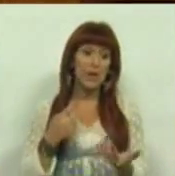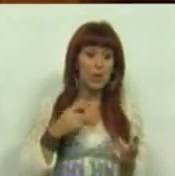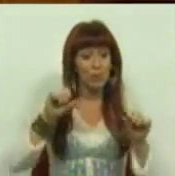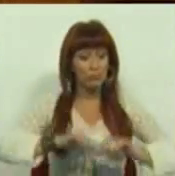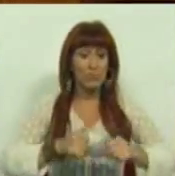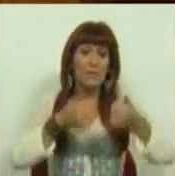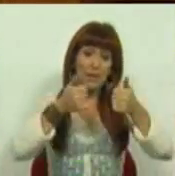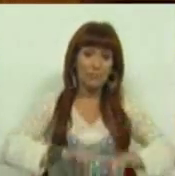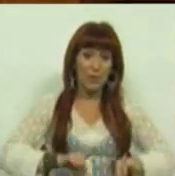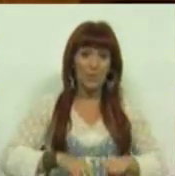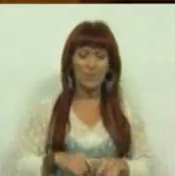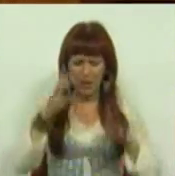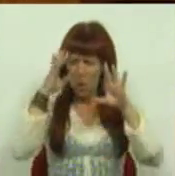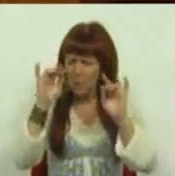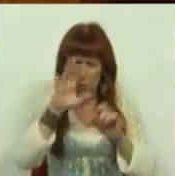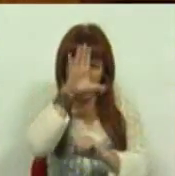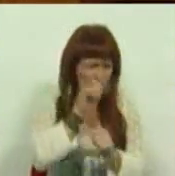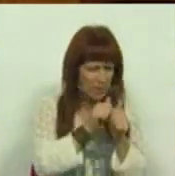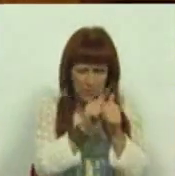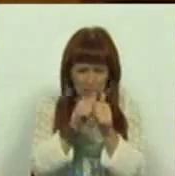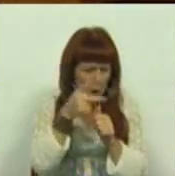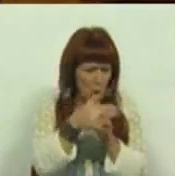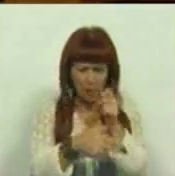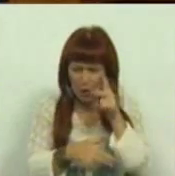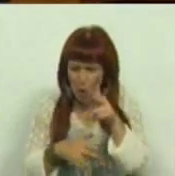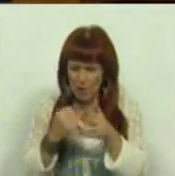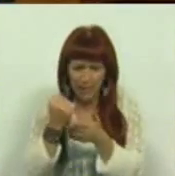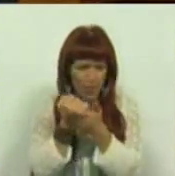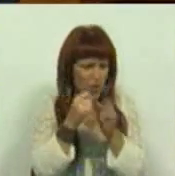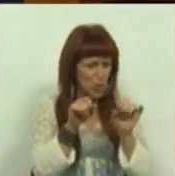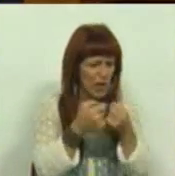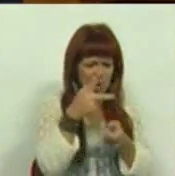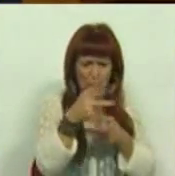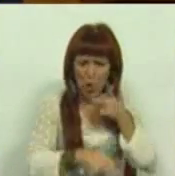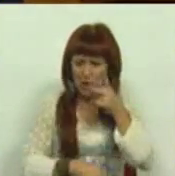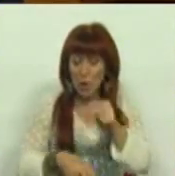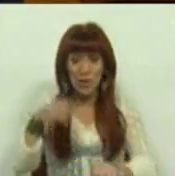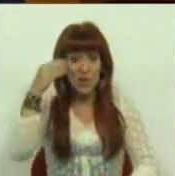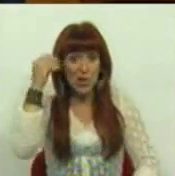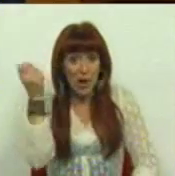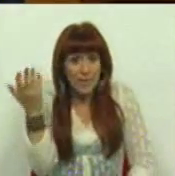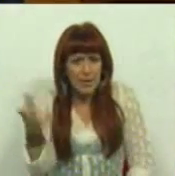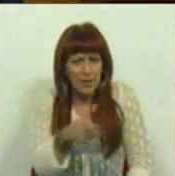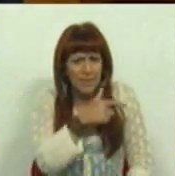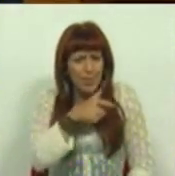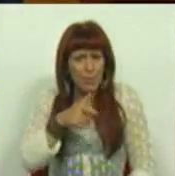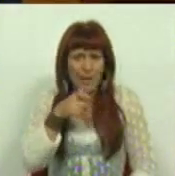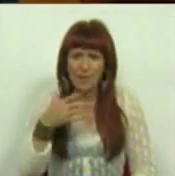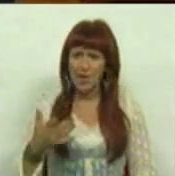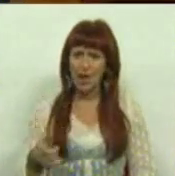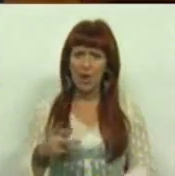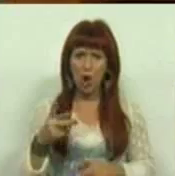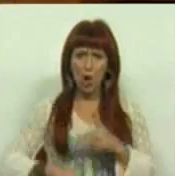indevido. A obsessão do Governo em cortar os apoios sociais, esquecidas que estão as promessas